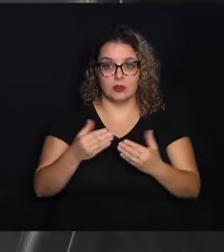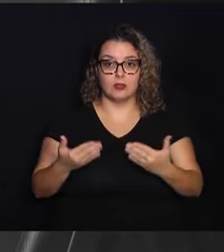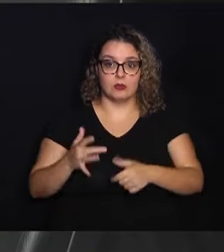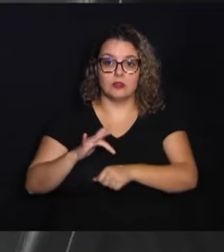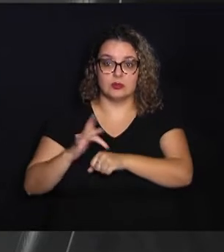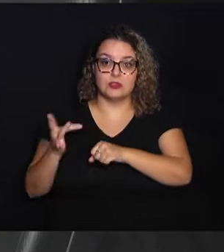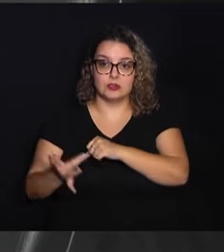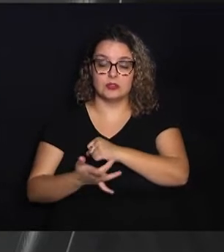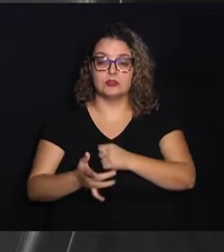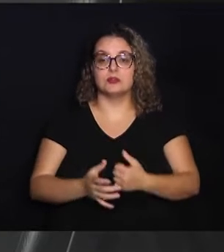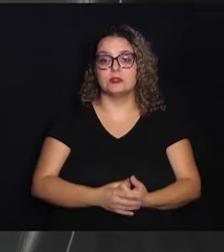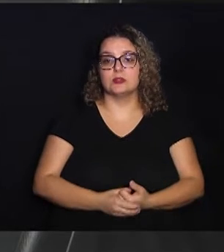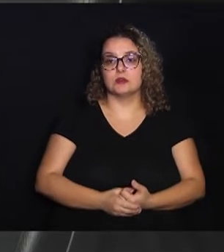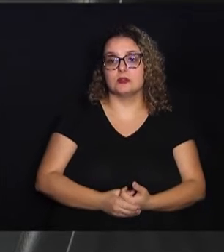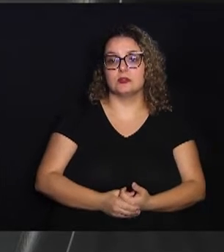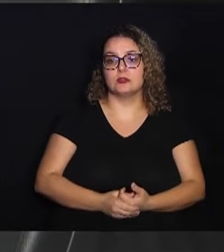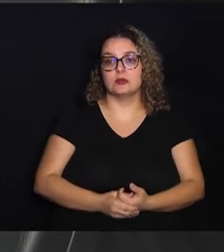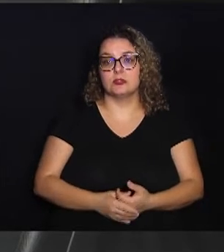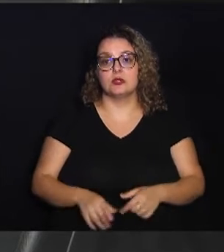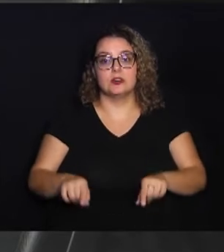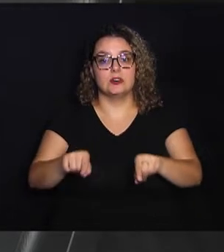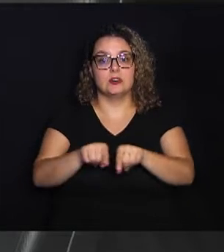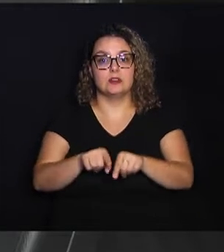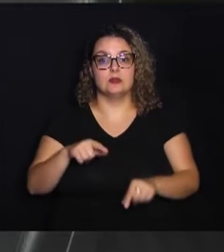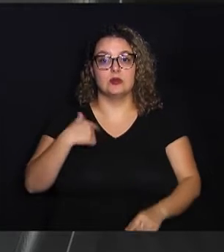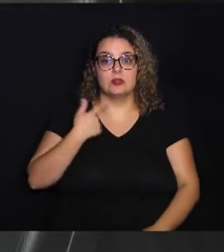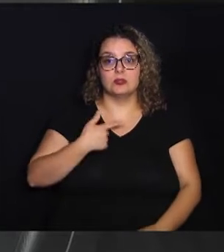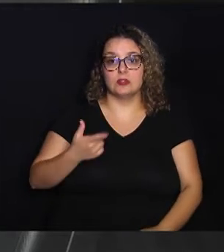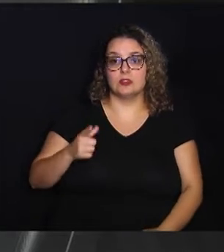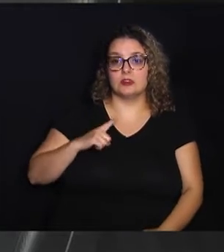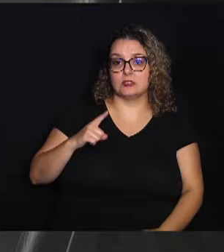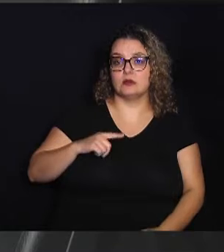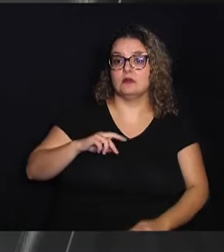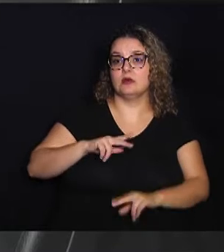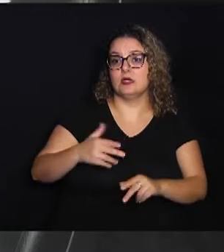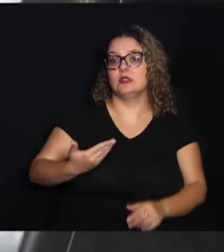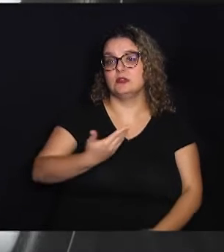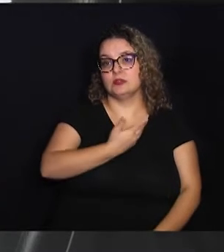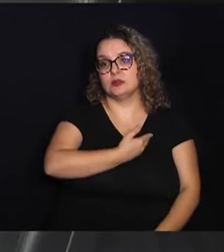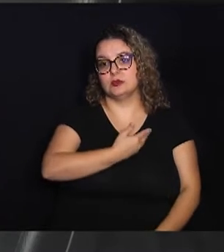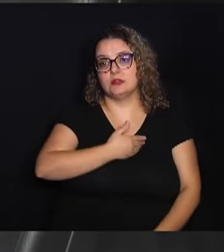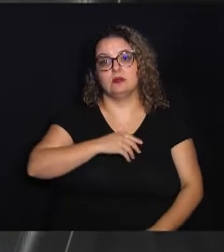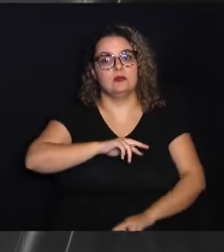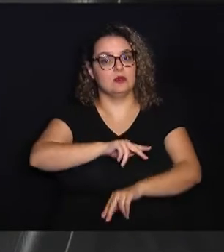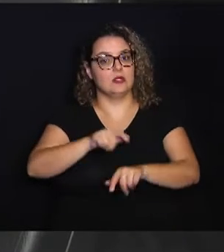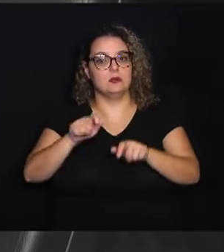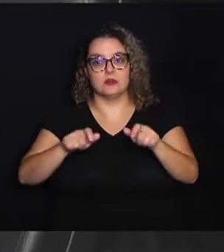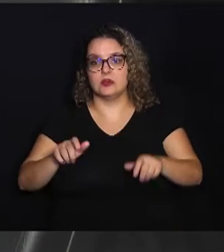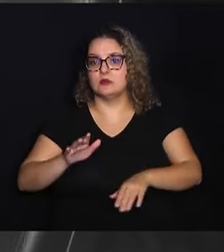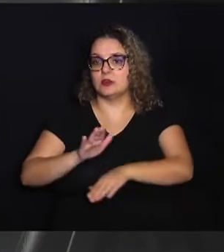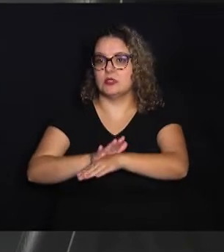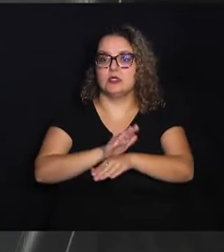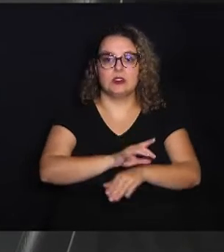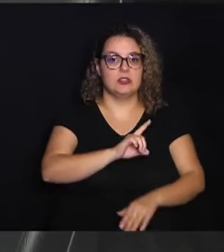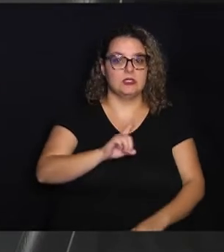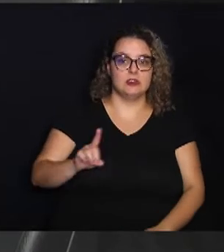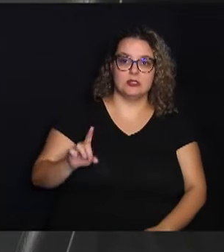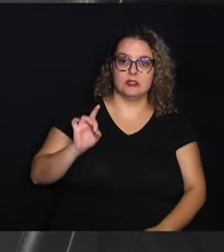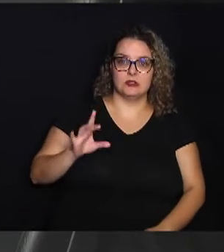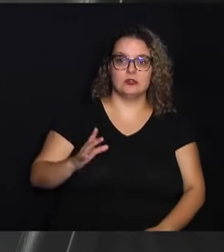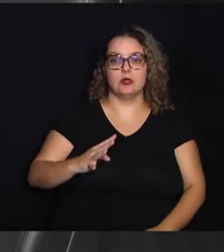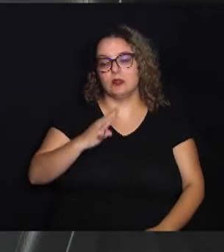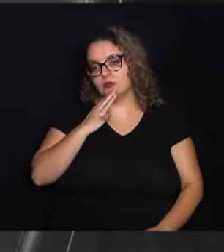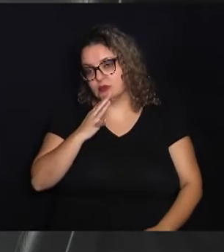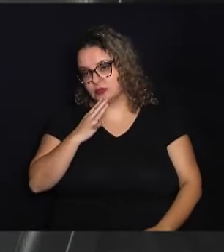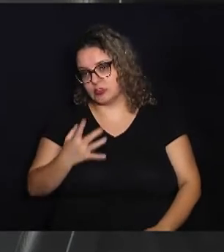social, e também a gente contou muito com muitos amigos, então teve muita gente que ajudou, não só aqueles que nos